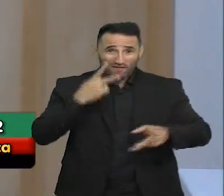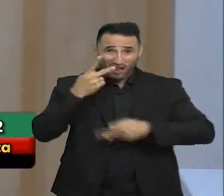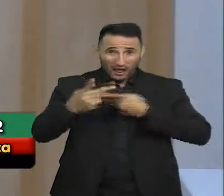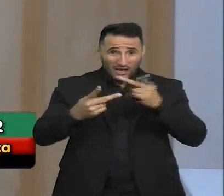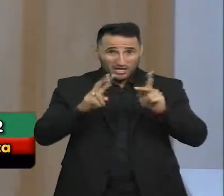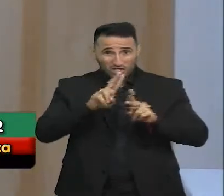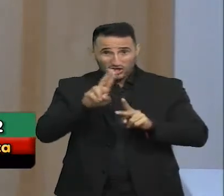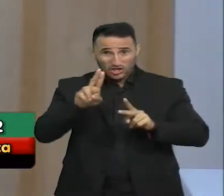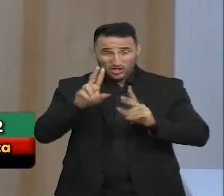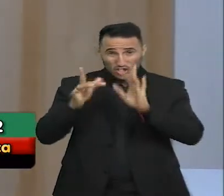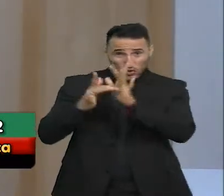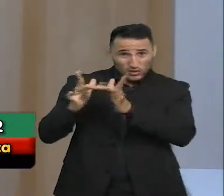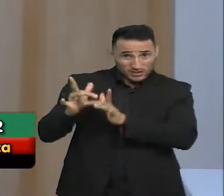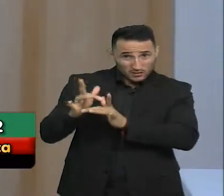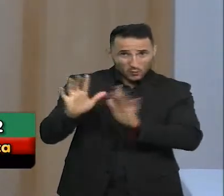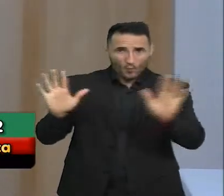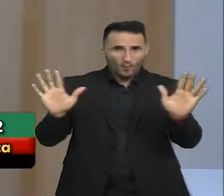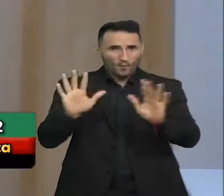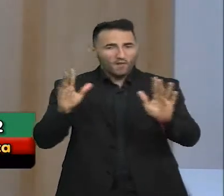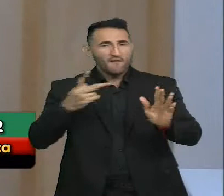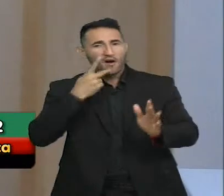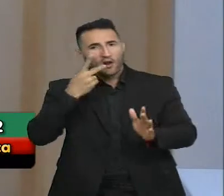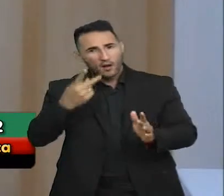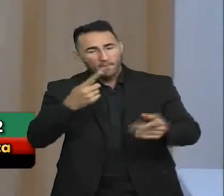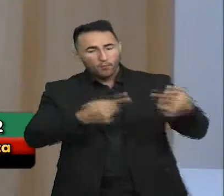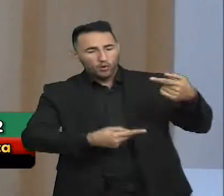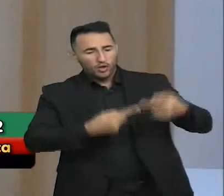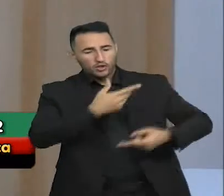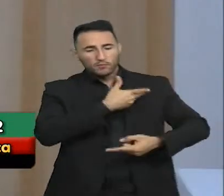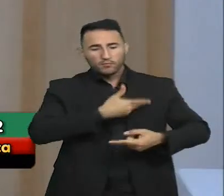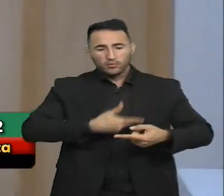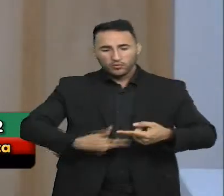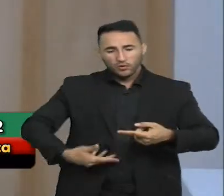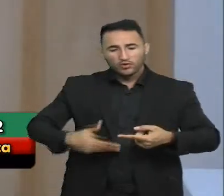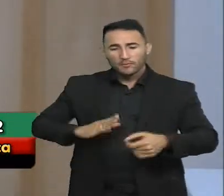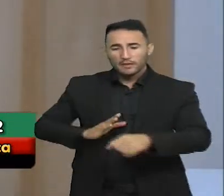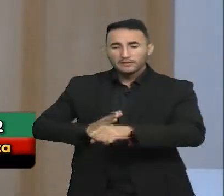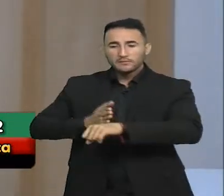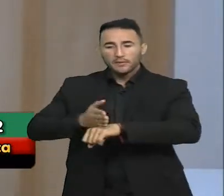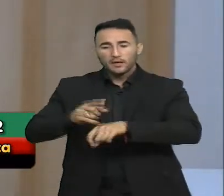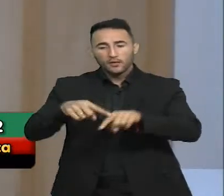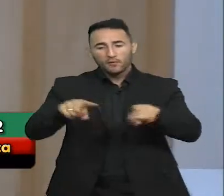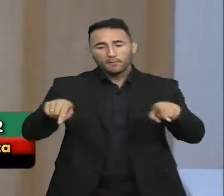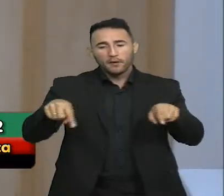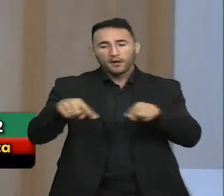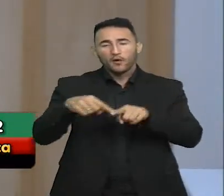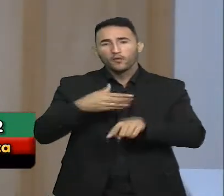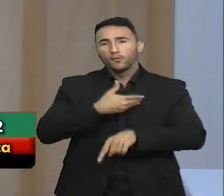Jesus. A gente está falando aqui de política pública, de ocupação do espaço público, de como a gente